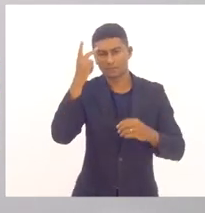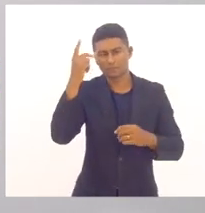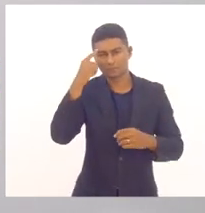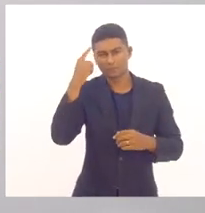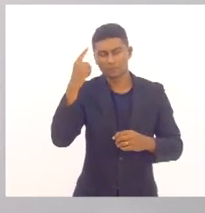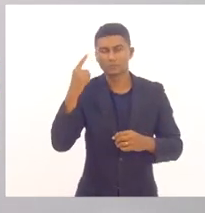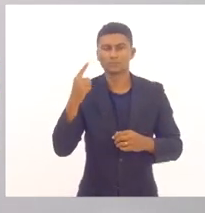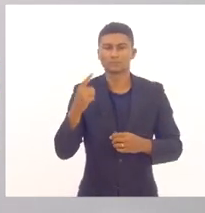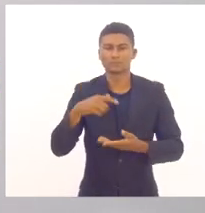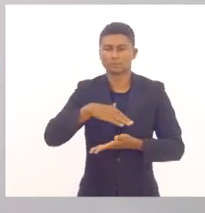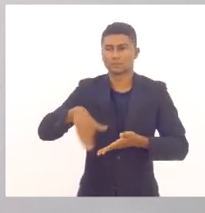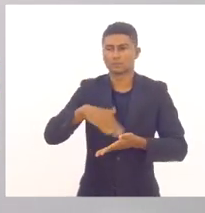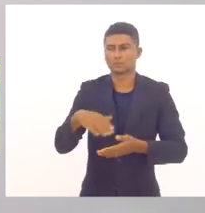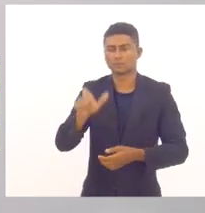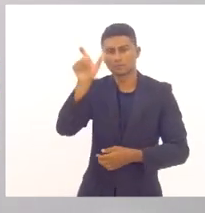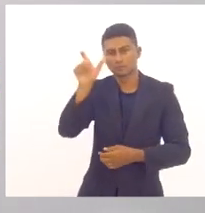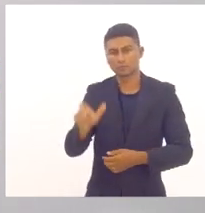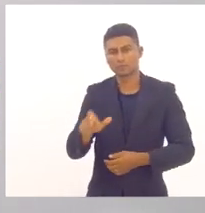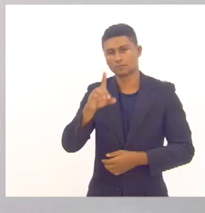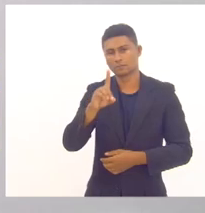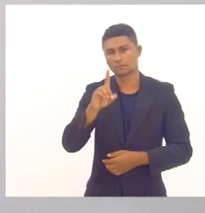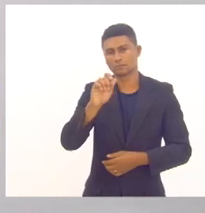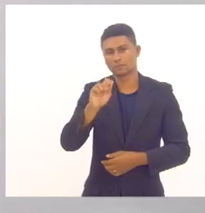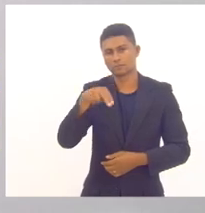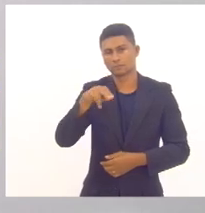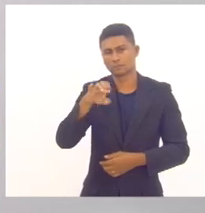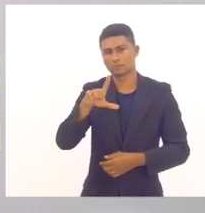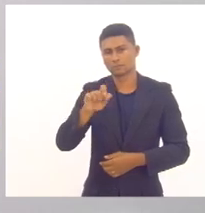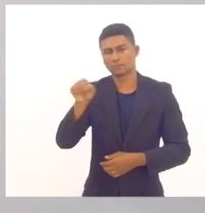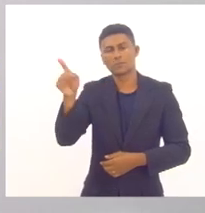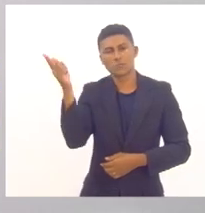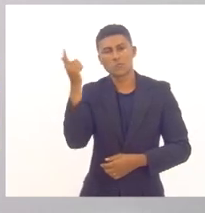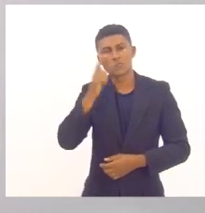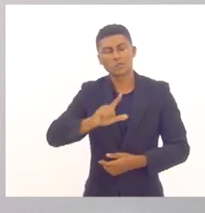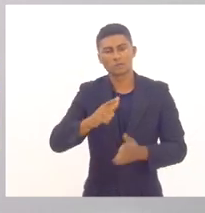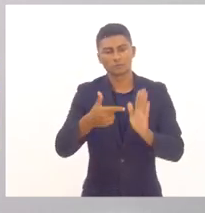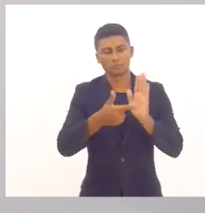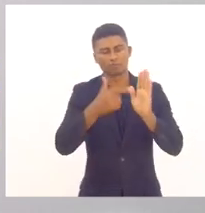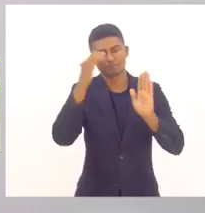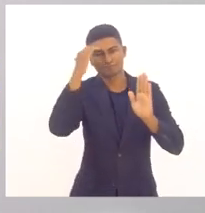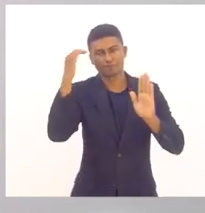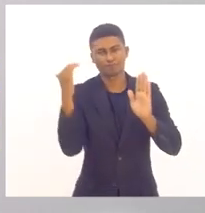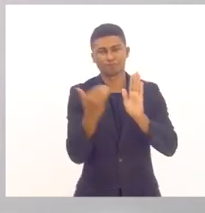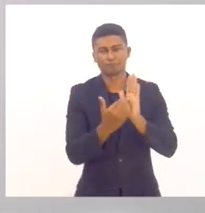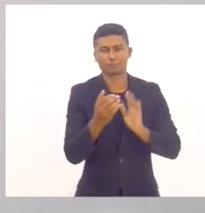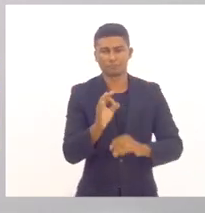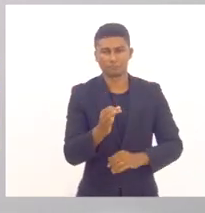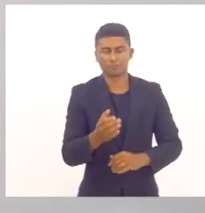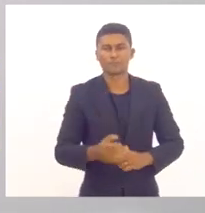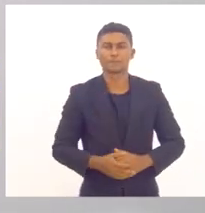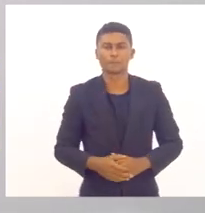secretária Daniela Barros, que tirou ela do papel depois de muitos anos,